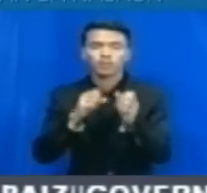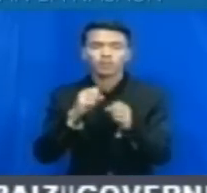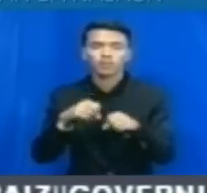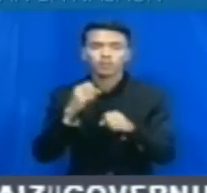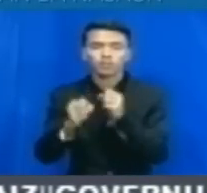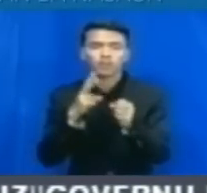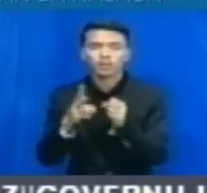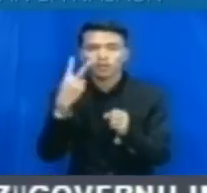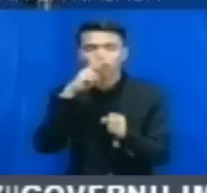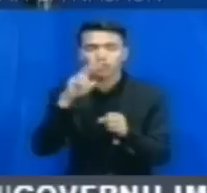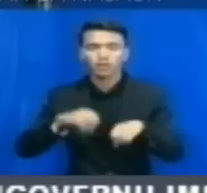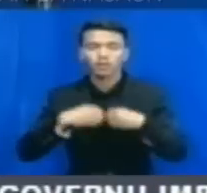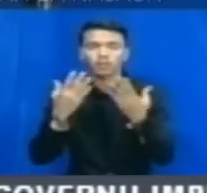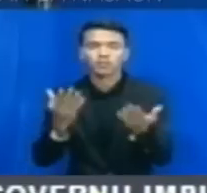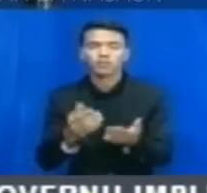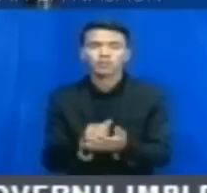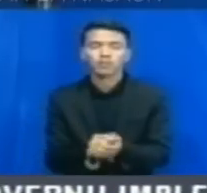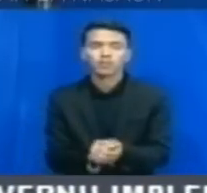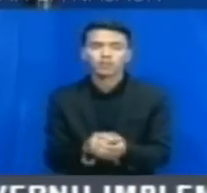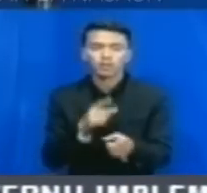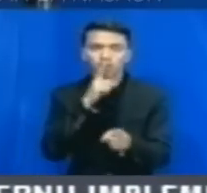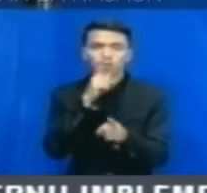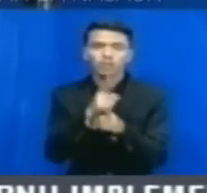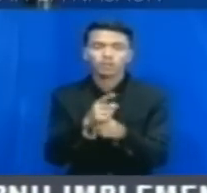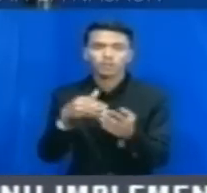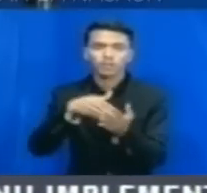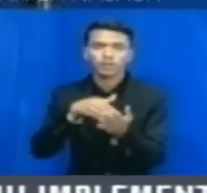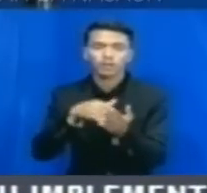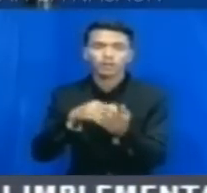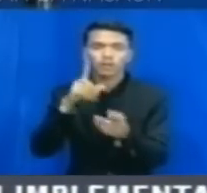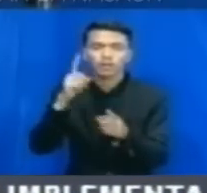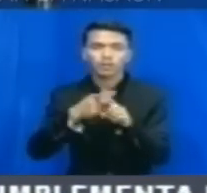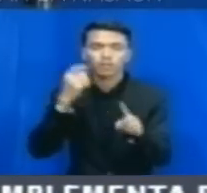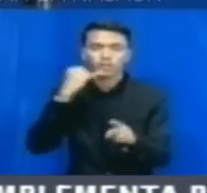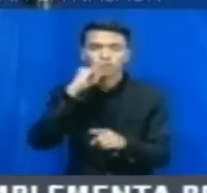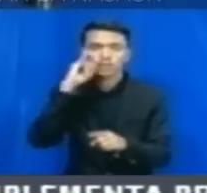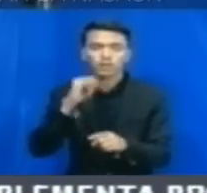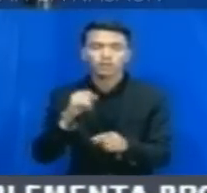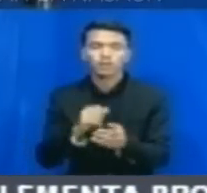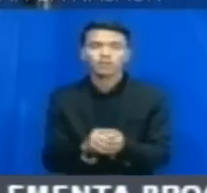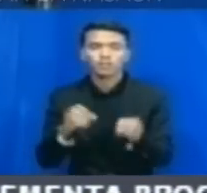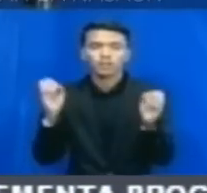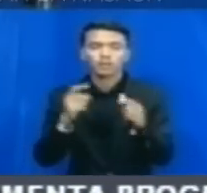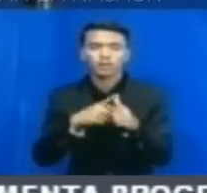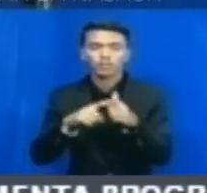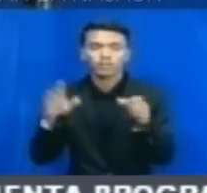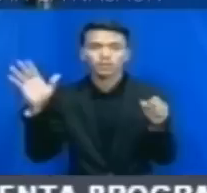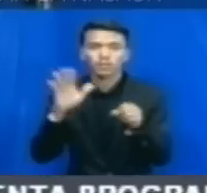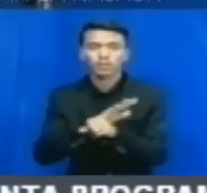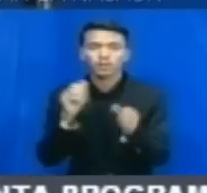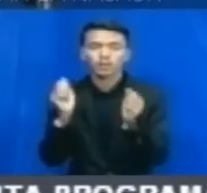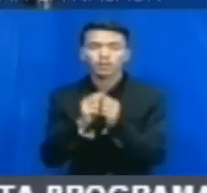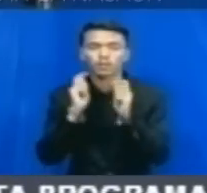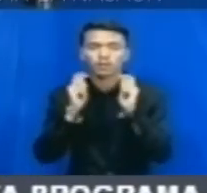hal. Ya flagrante delito ya claro dalam rumah frakeza ida husi tania investigasaun neman magnela la depois completa ho tes urin